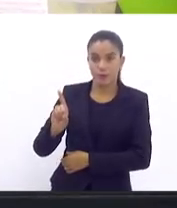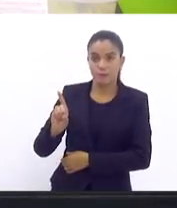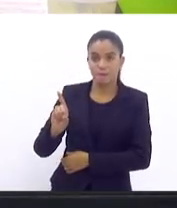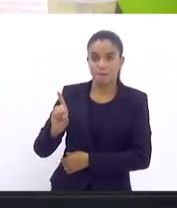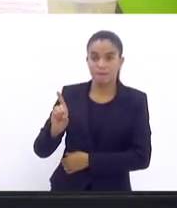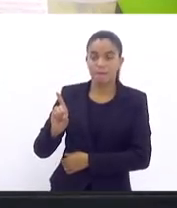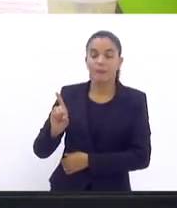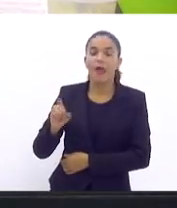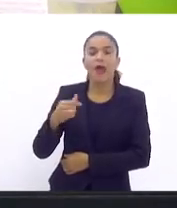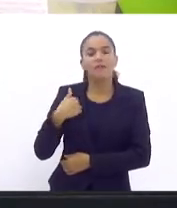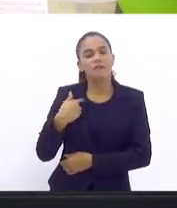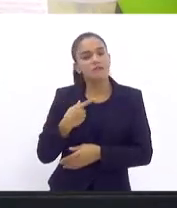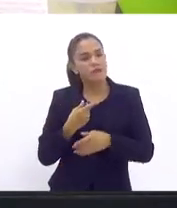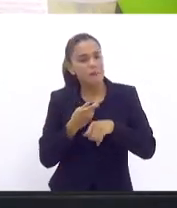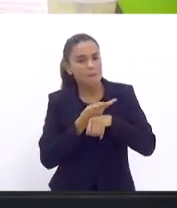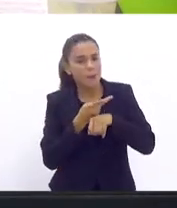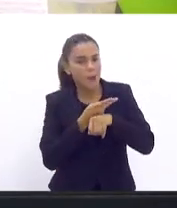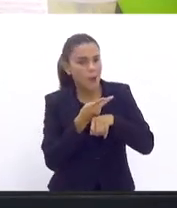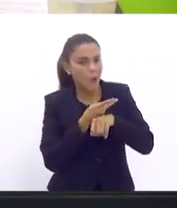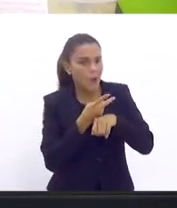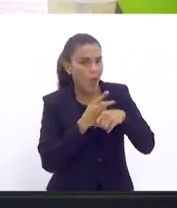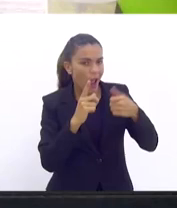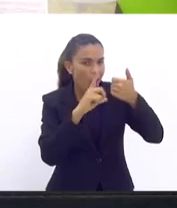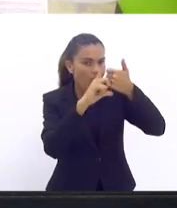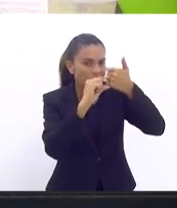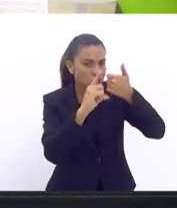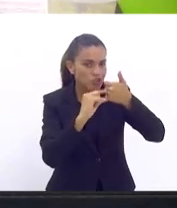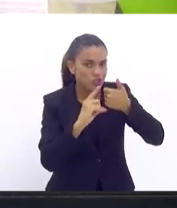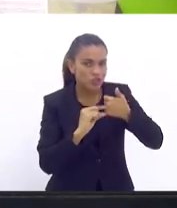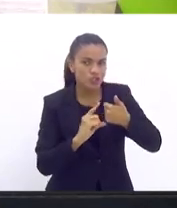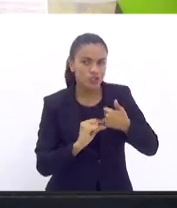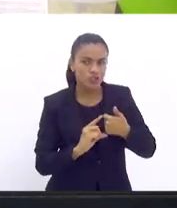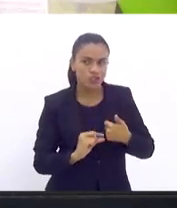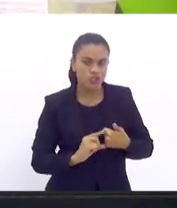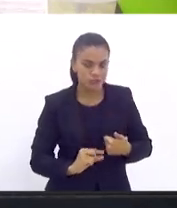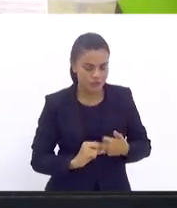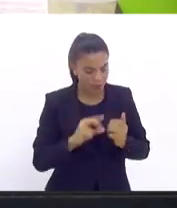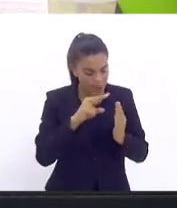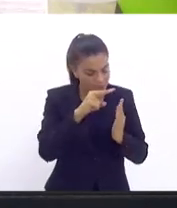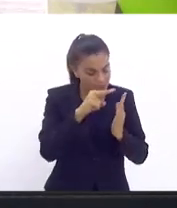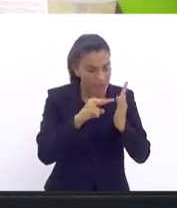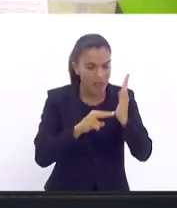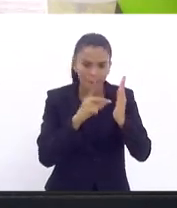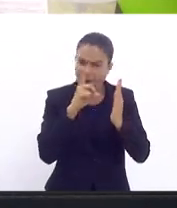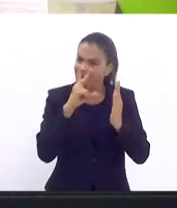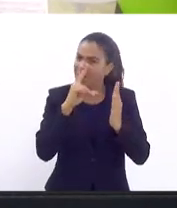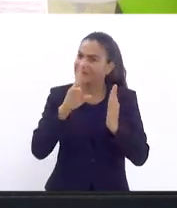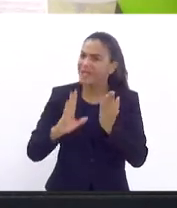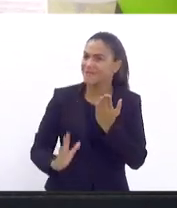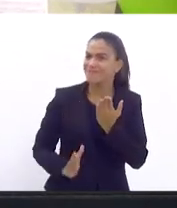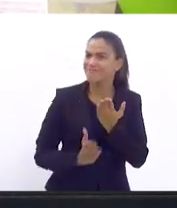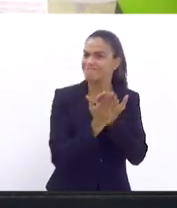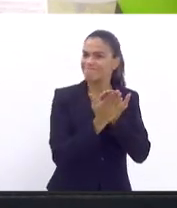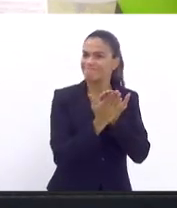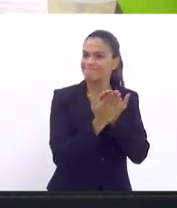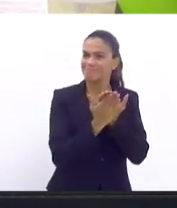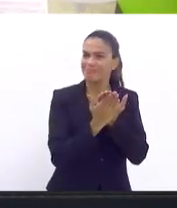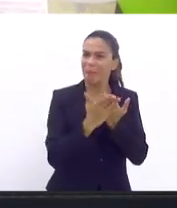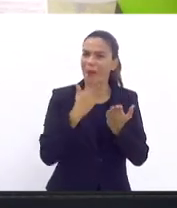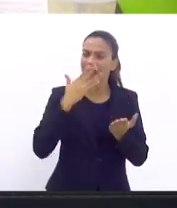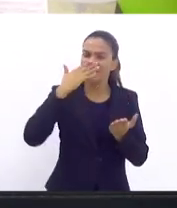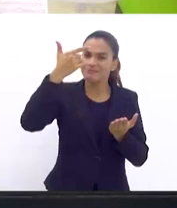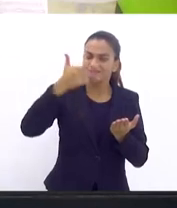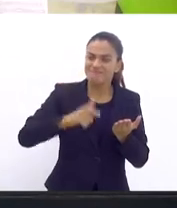para alguns artigos aqui você percebe que tem uma espécie de reforço reafirmando